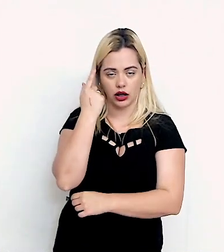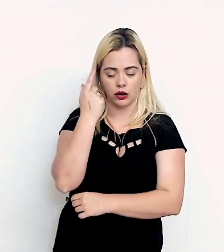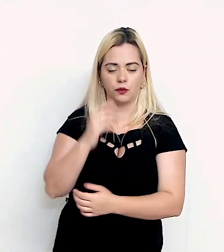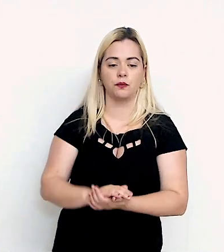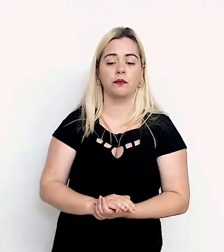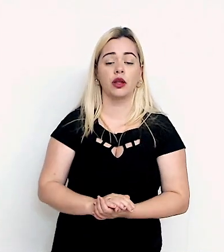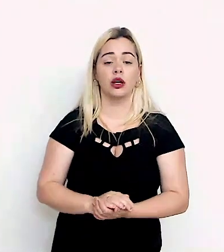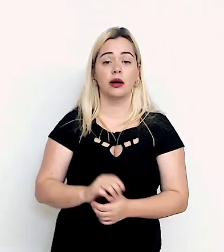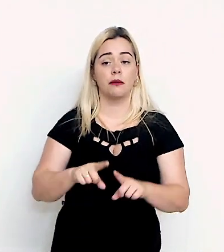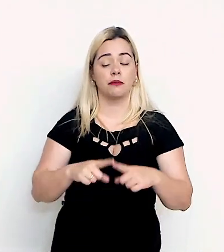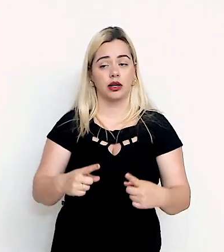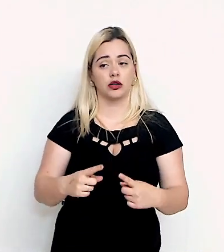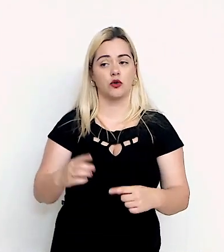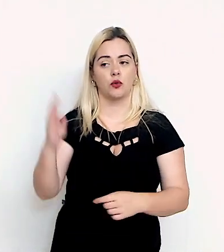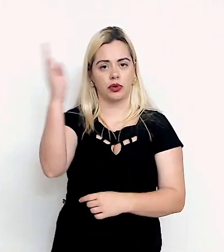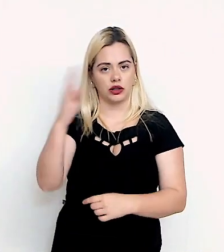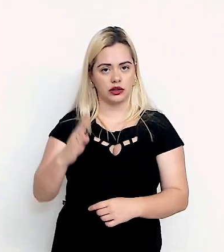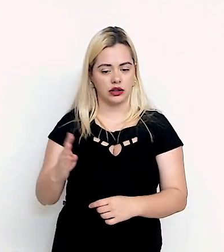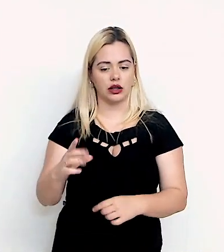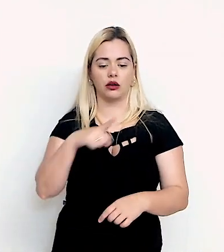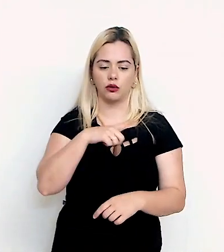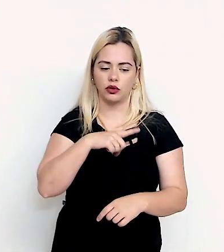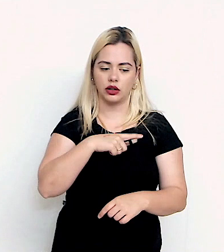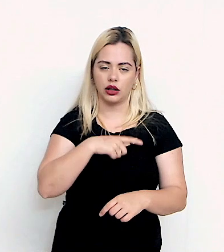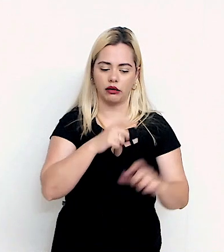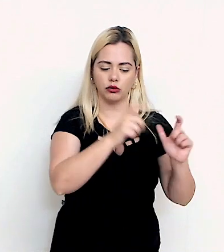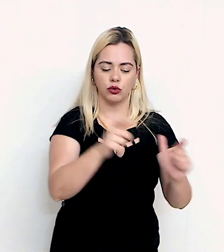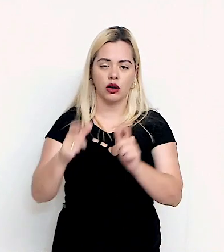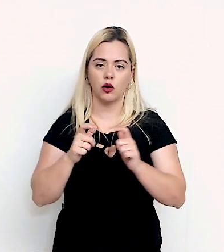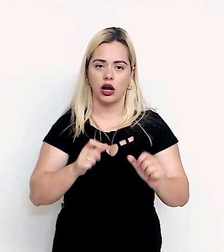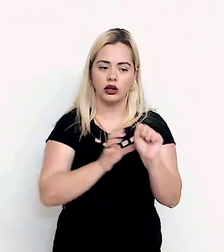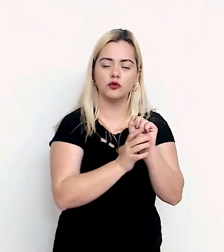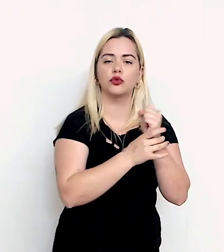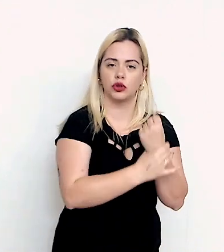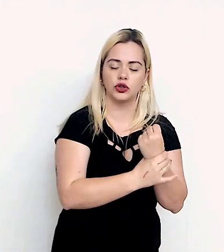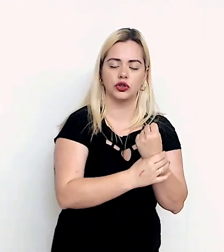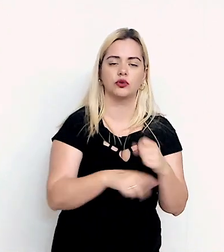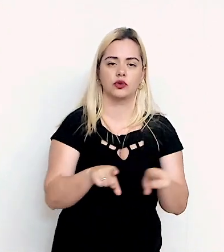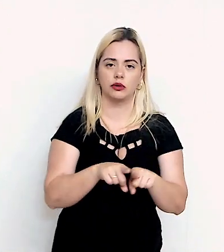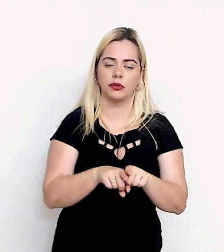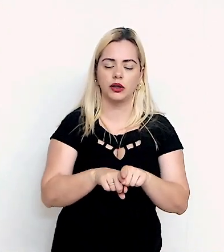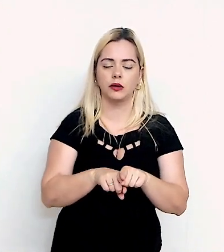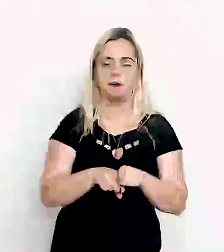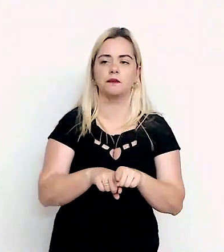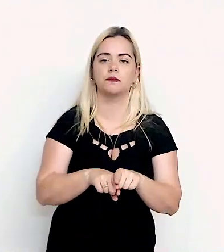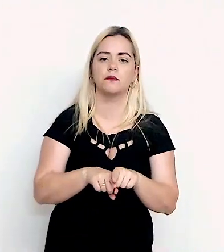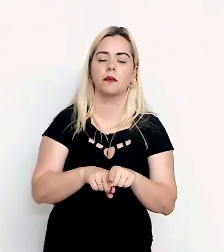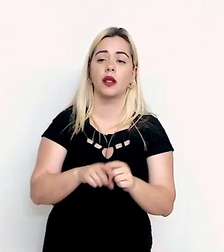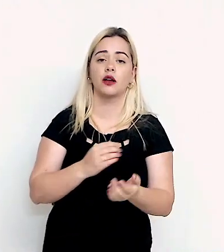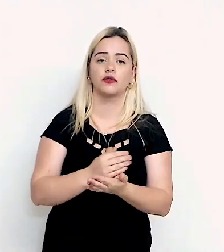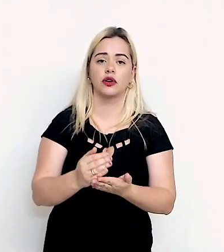do território brasileiro é composto por áreas protegidas menciona Como já tinha falado para no início